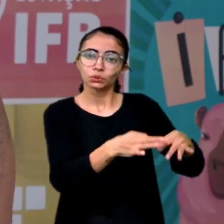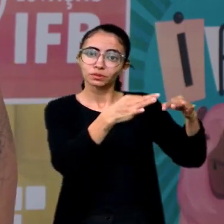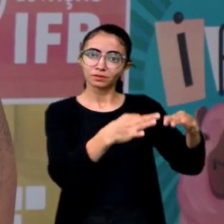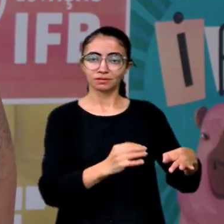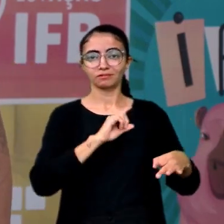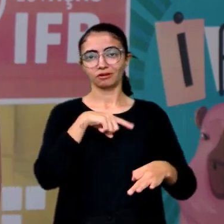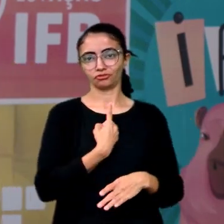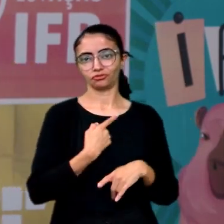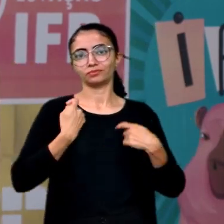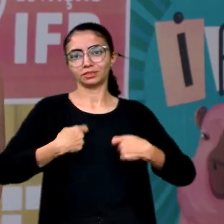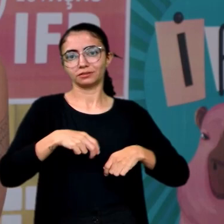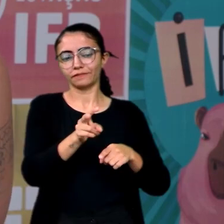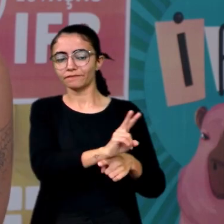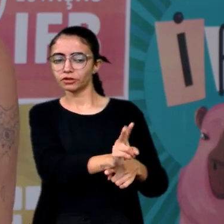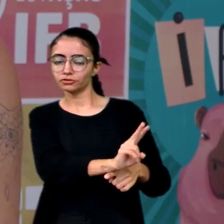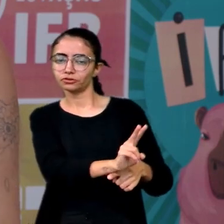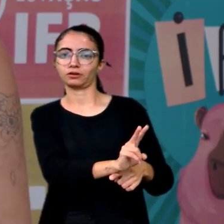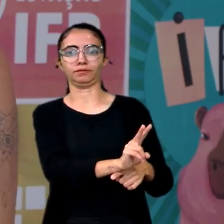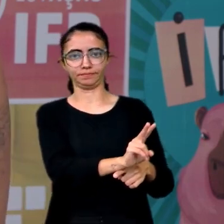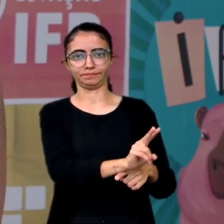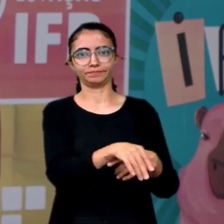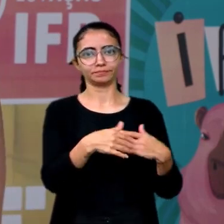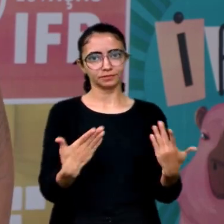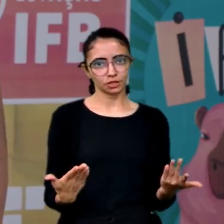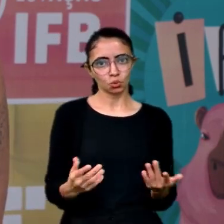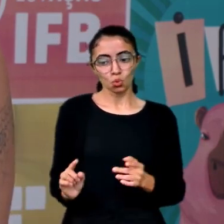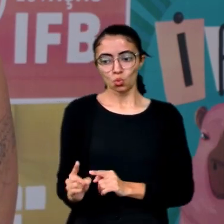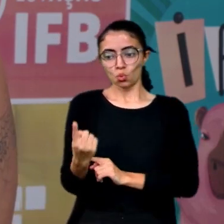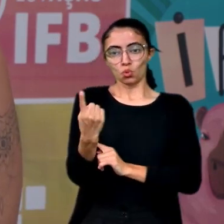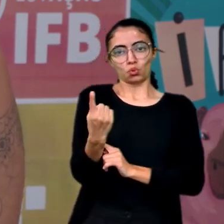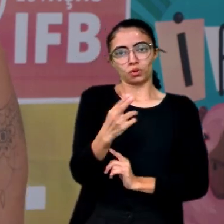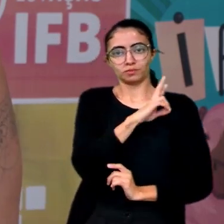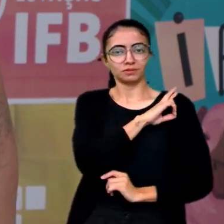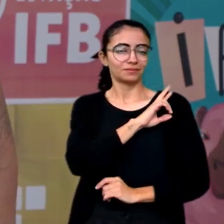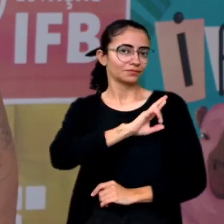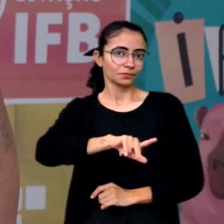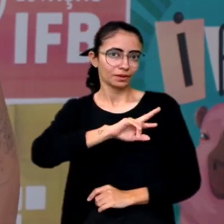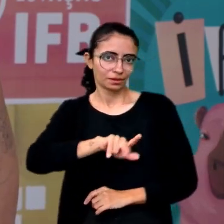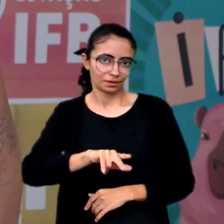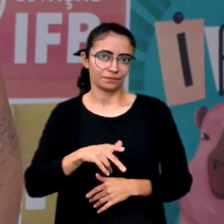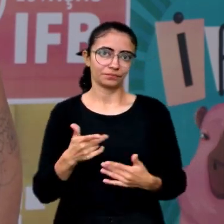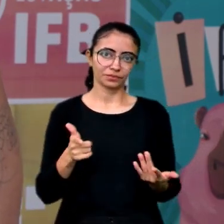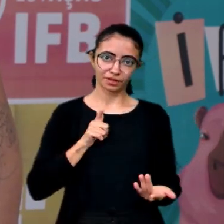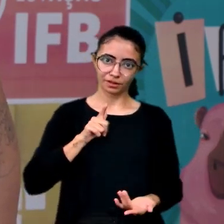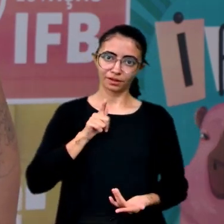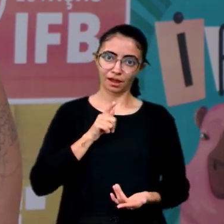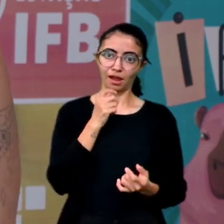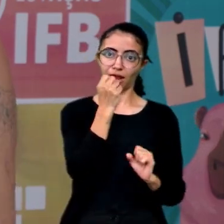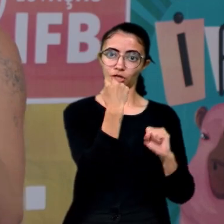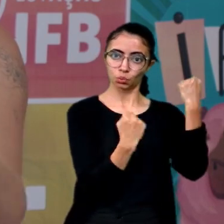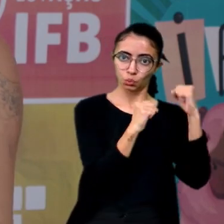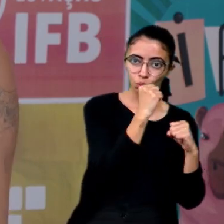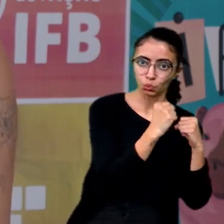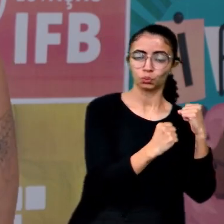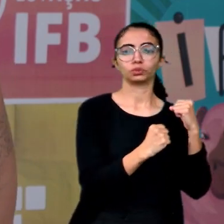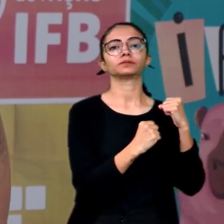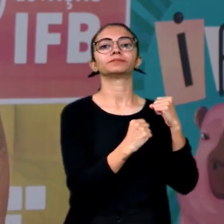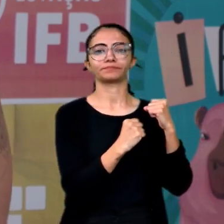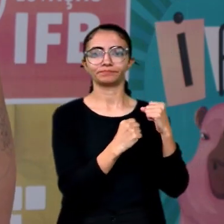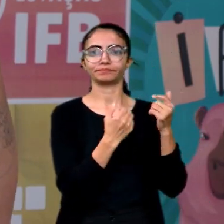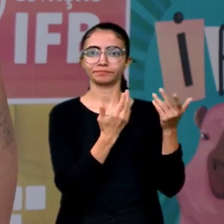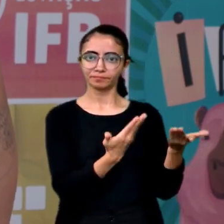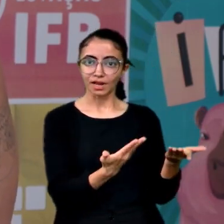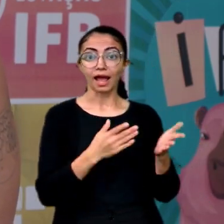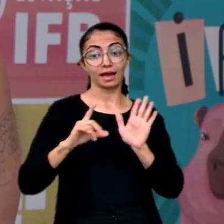Então é a indústria, é o governo, porque ele tem que estar ali criando as leis e fiscalizando, e aí sim essa